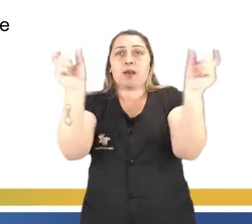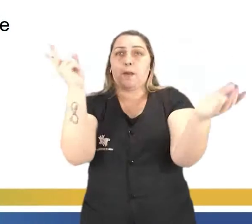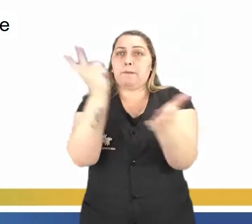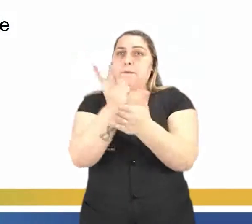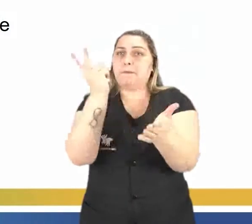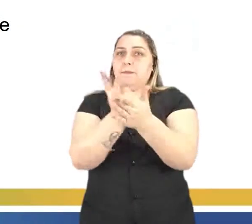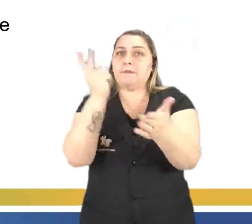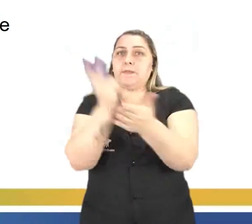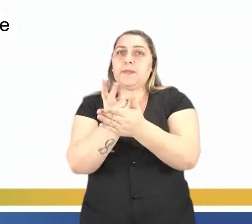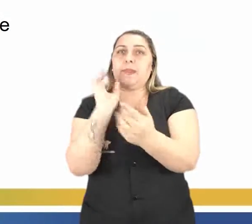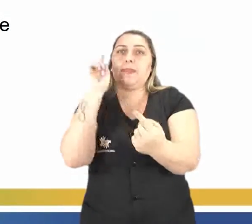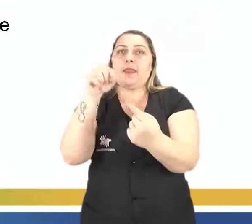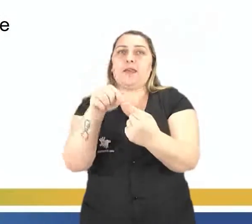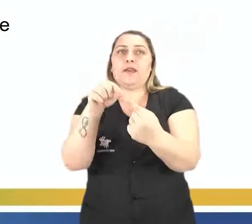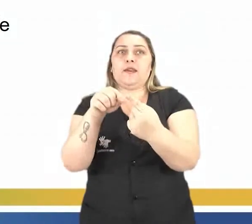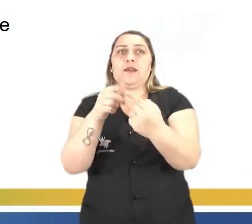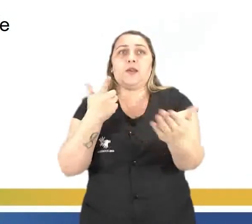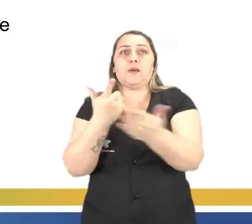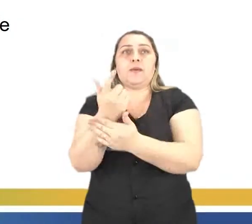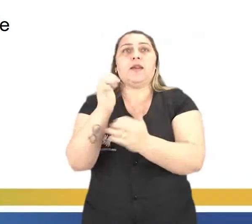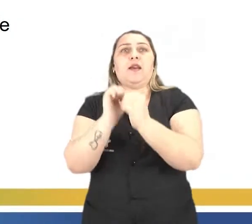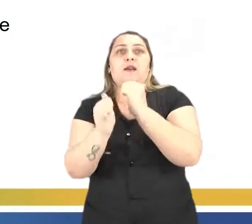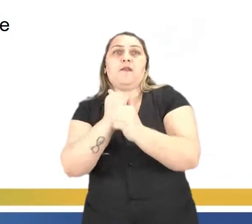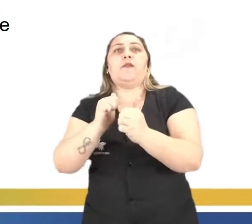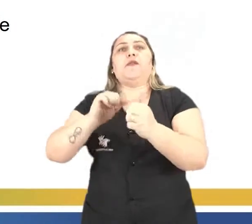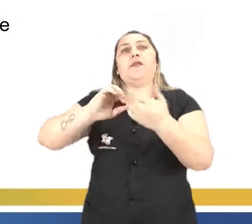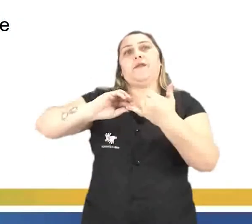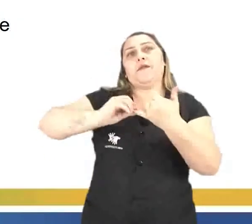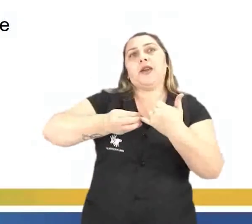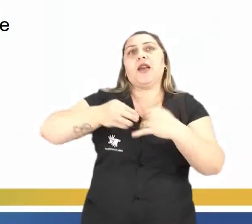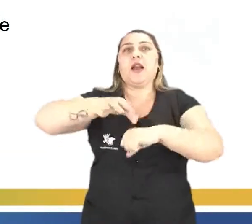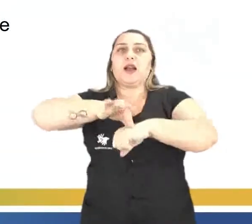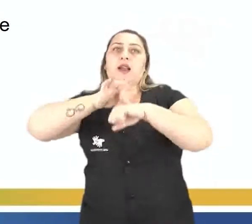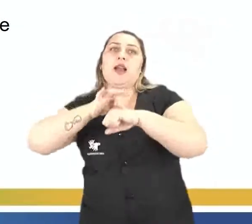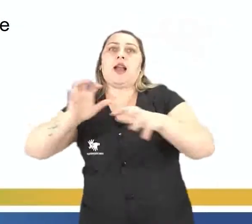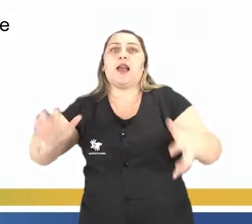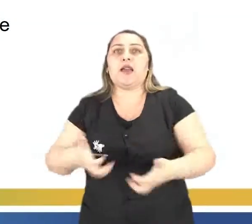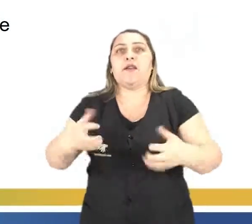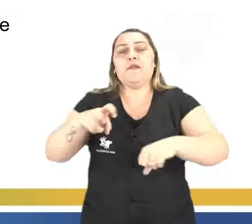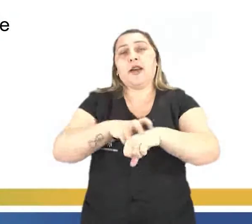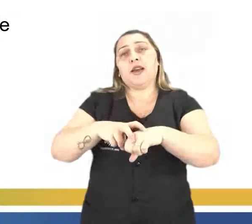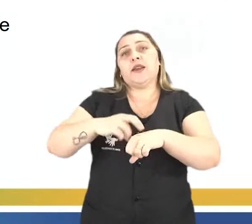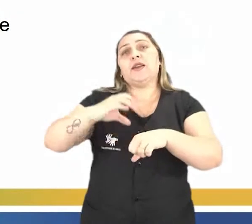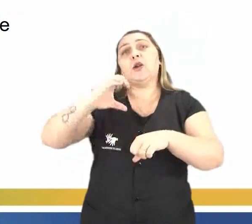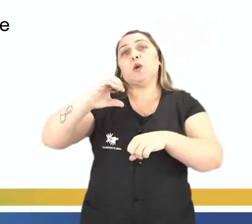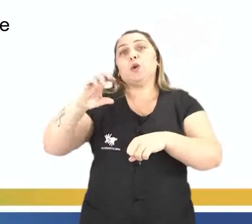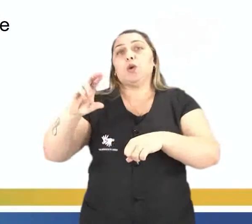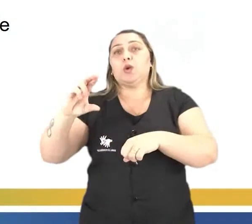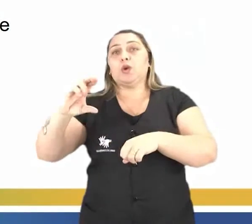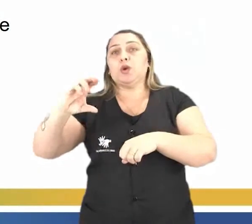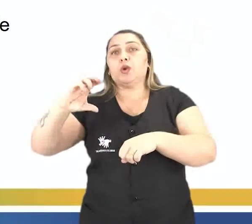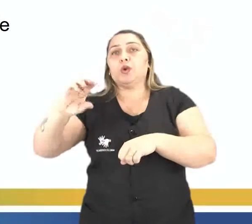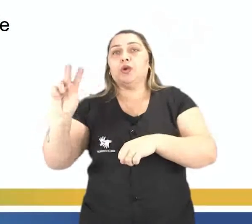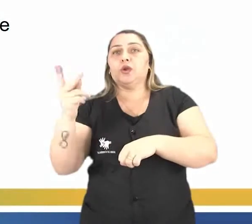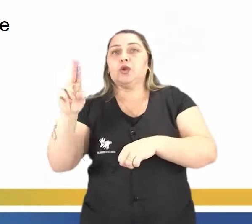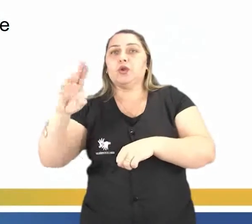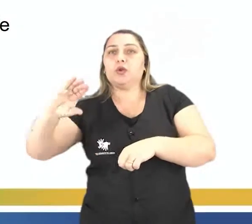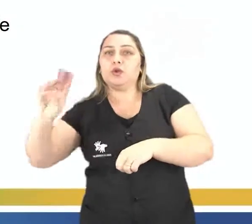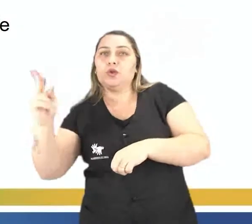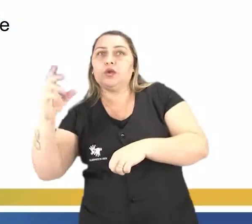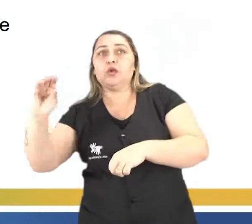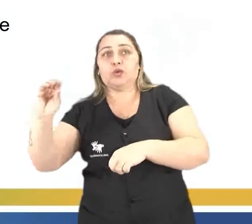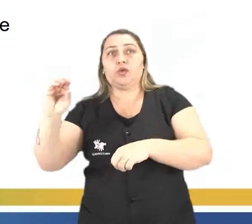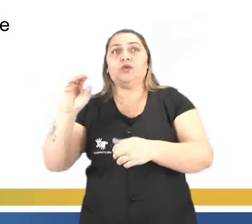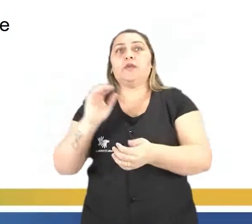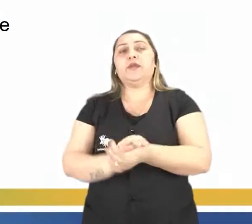mesma função. Comprei arroz, feijão, carne, alface e chuchu. Tá?